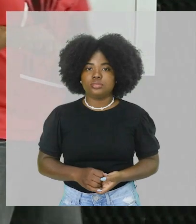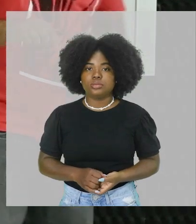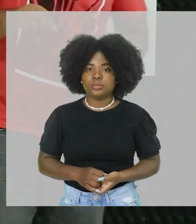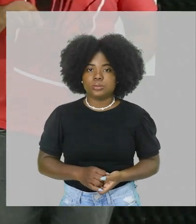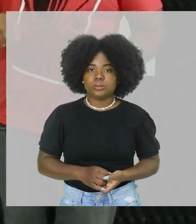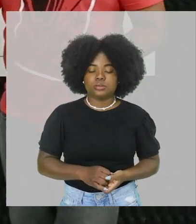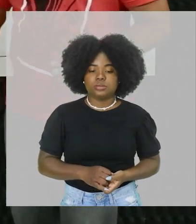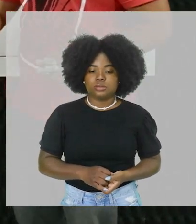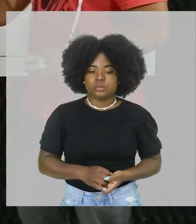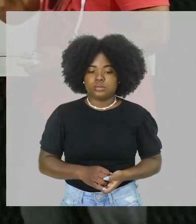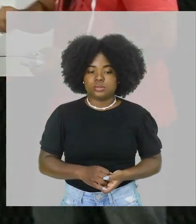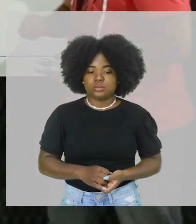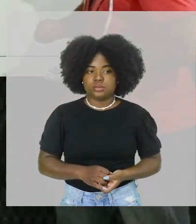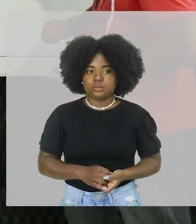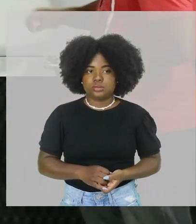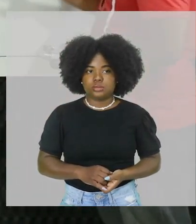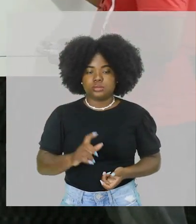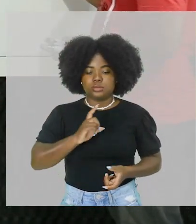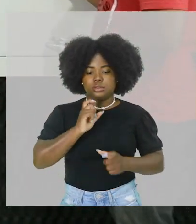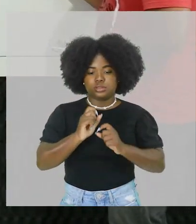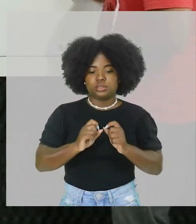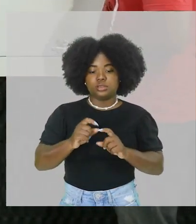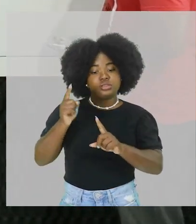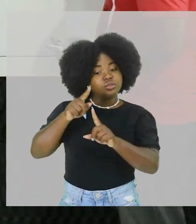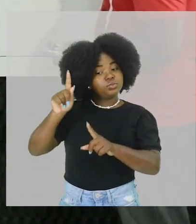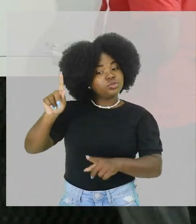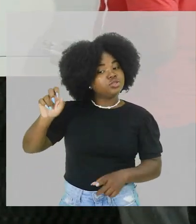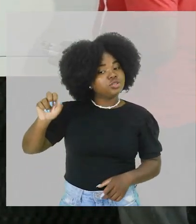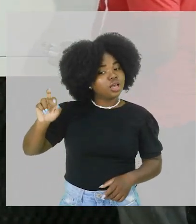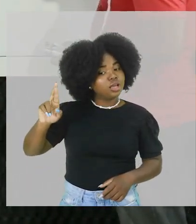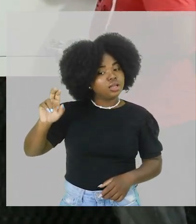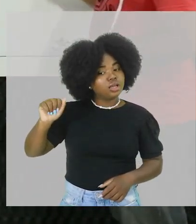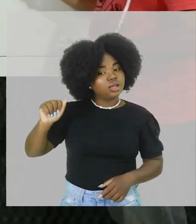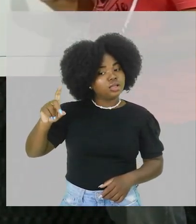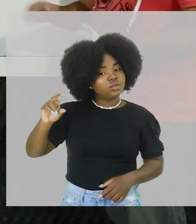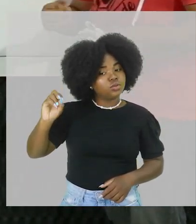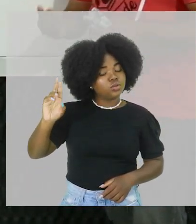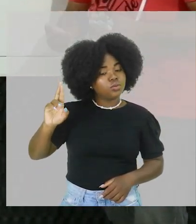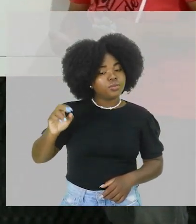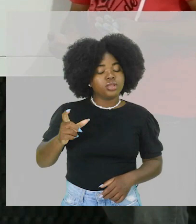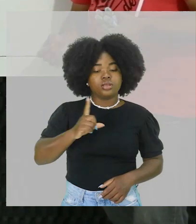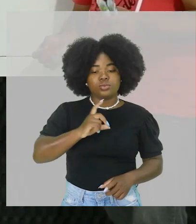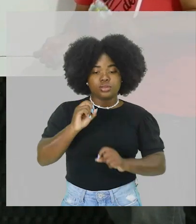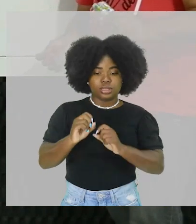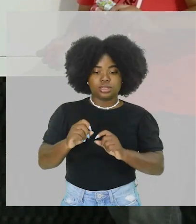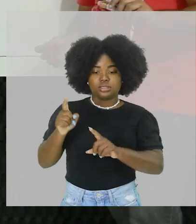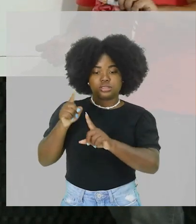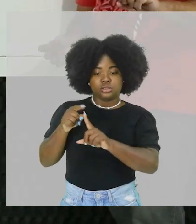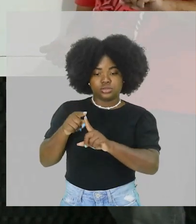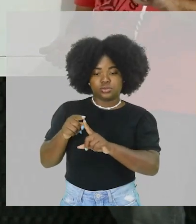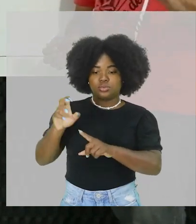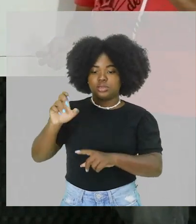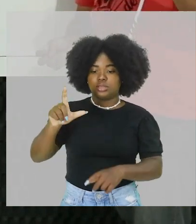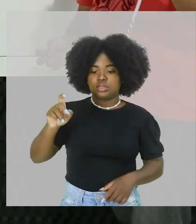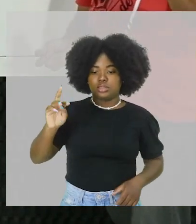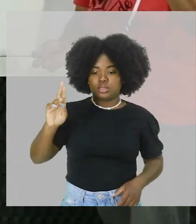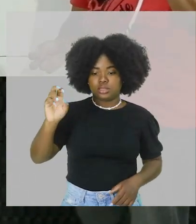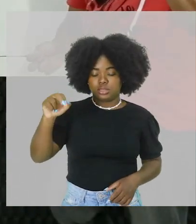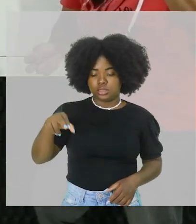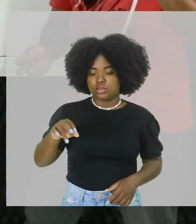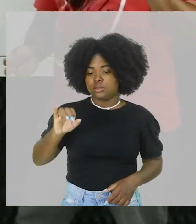vai gerar vai fazer esse gerador, né? Então nós utilizamos esses eletroímãs justamente porque nós temos o seguinte,